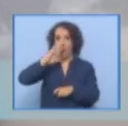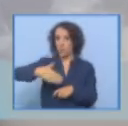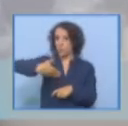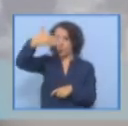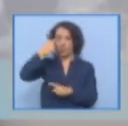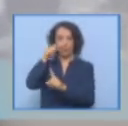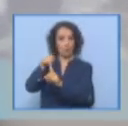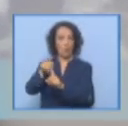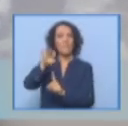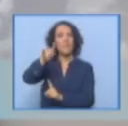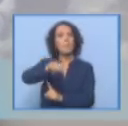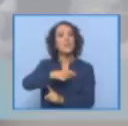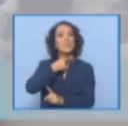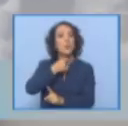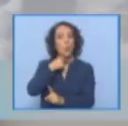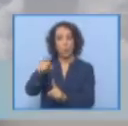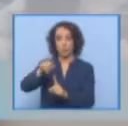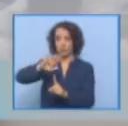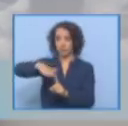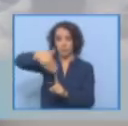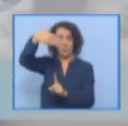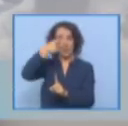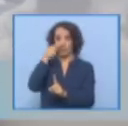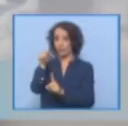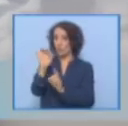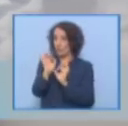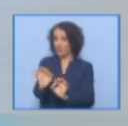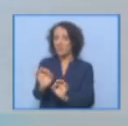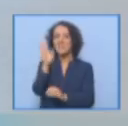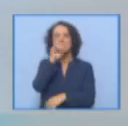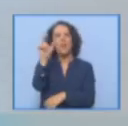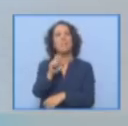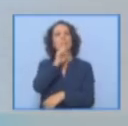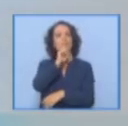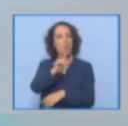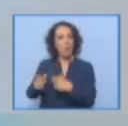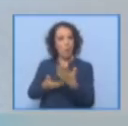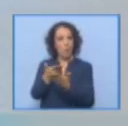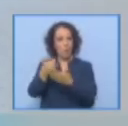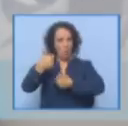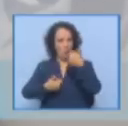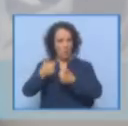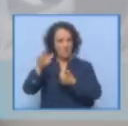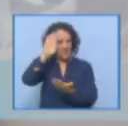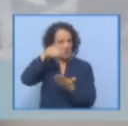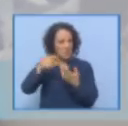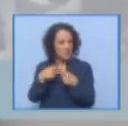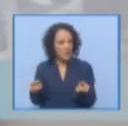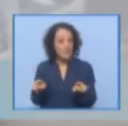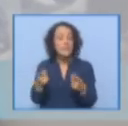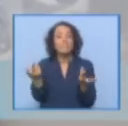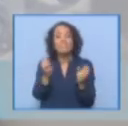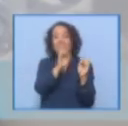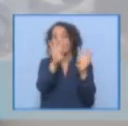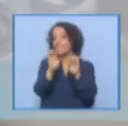no final de agosto, Lula estava à frente nas sondagens. Se ele pudesse candidatar-se, os resultados teriam sido bem diferentes, acreditas? Não sabemos, isso